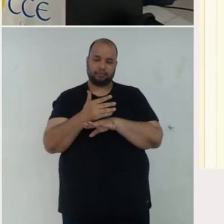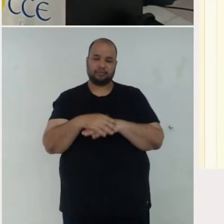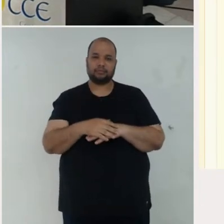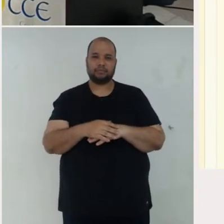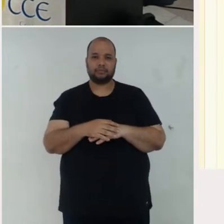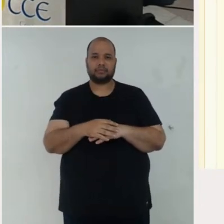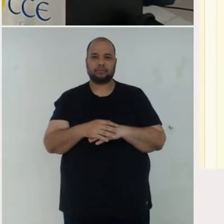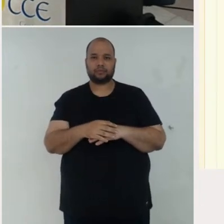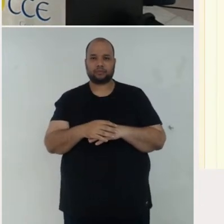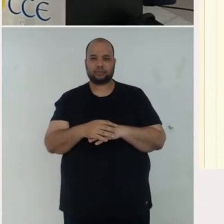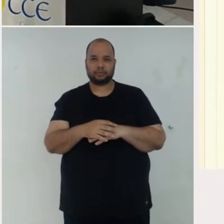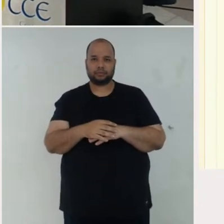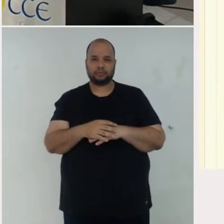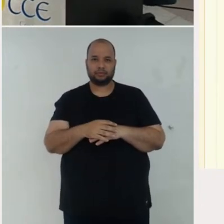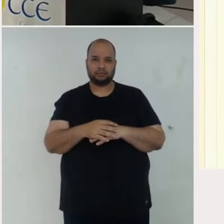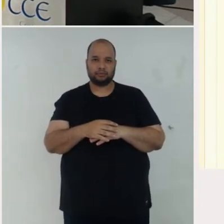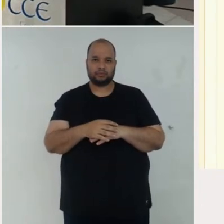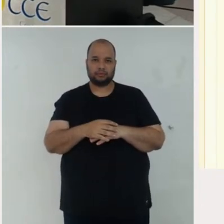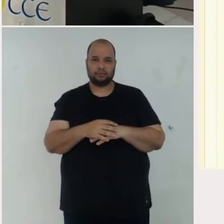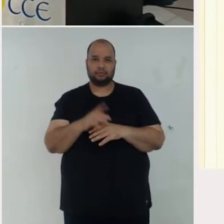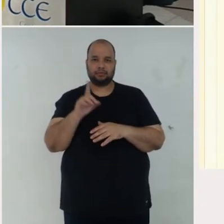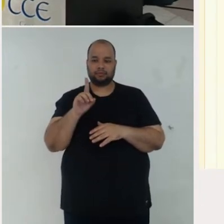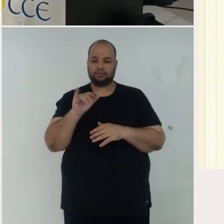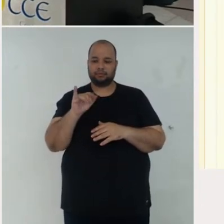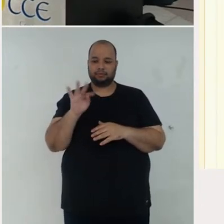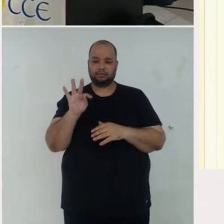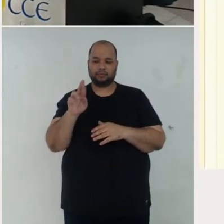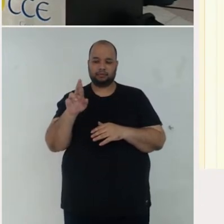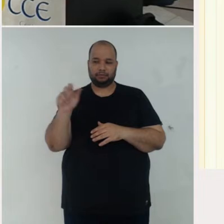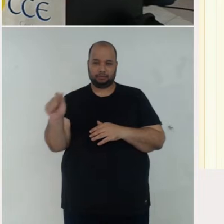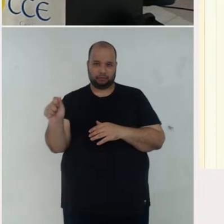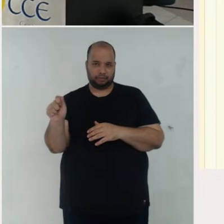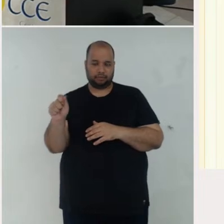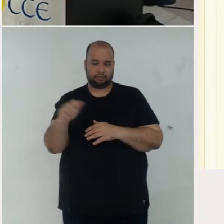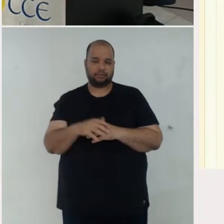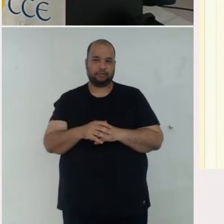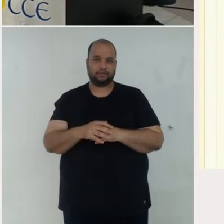do escopo, né, do DITRA.